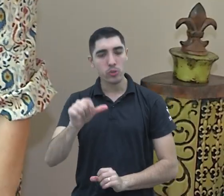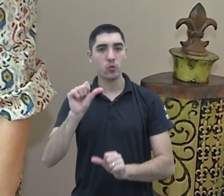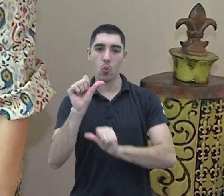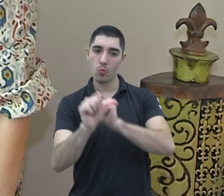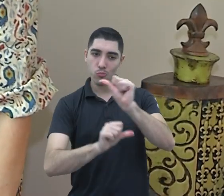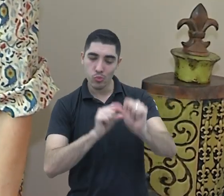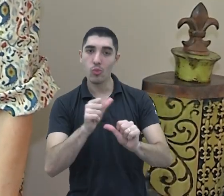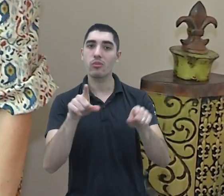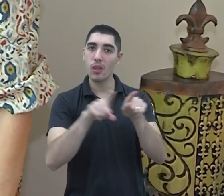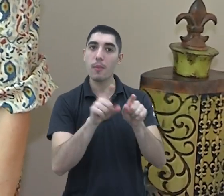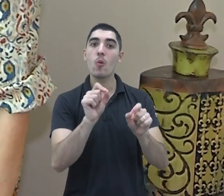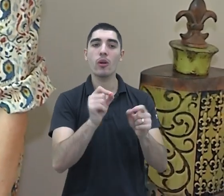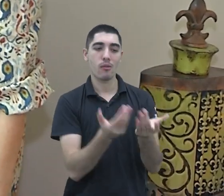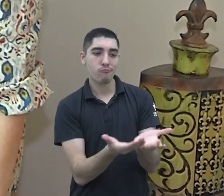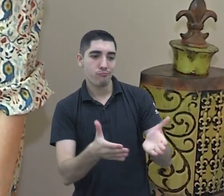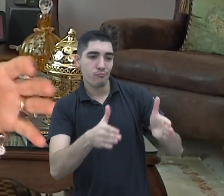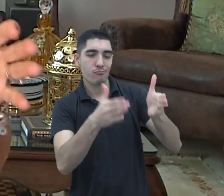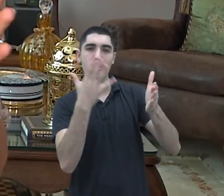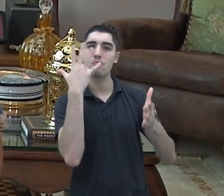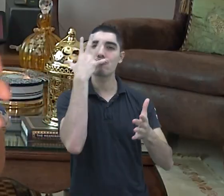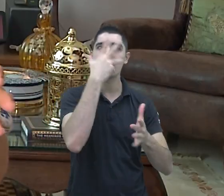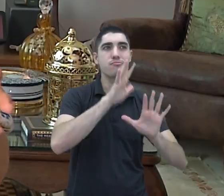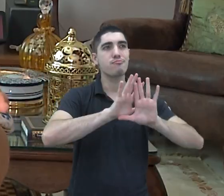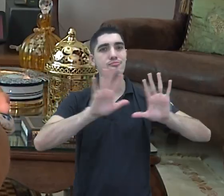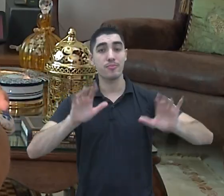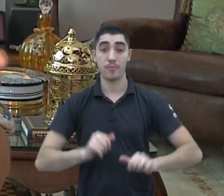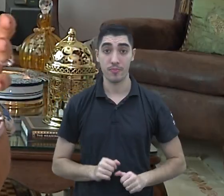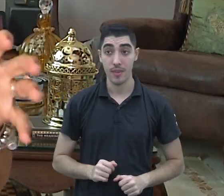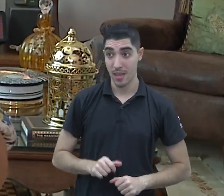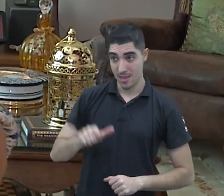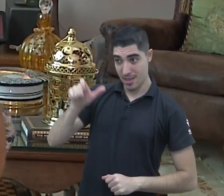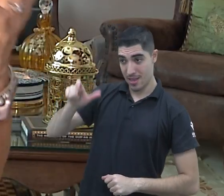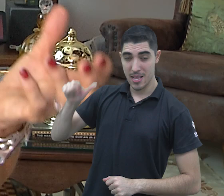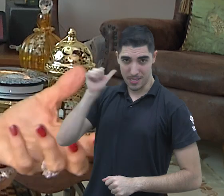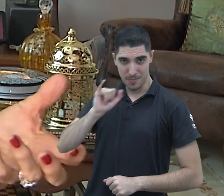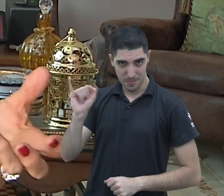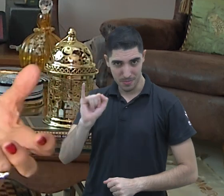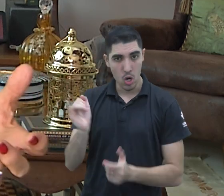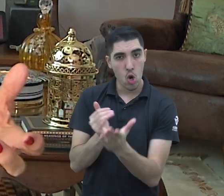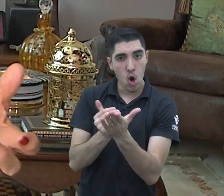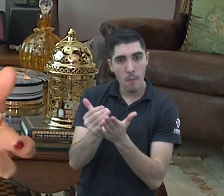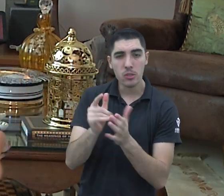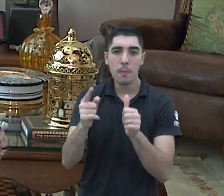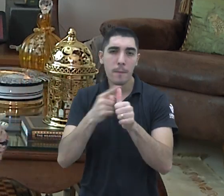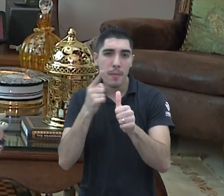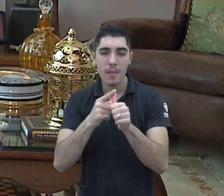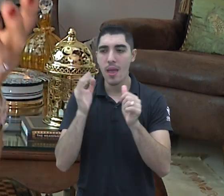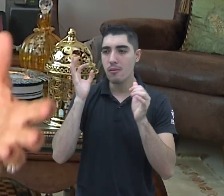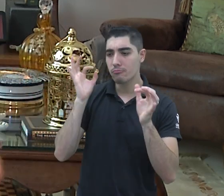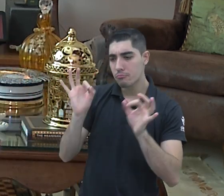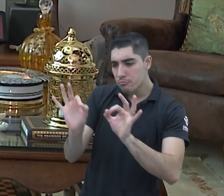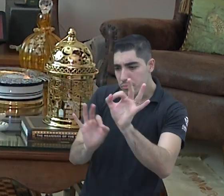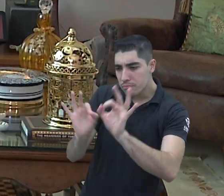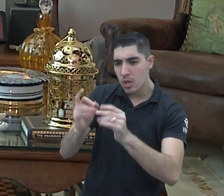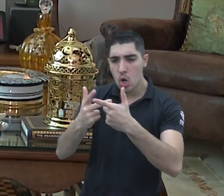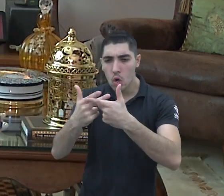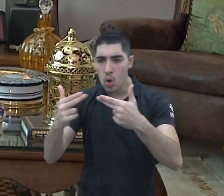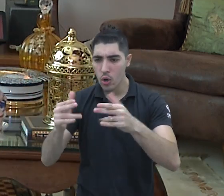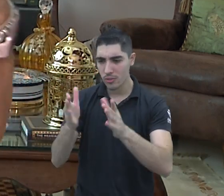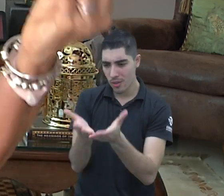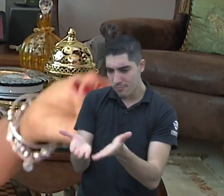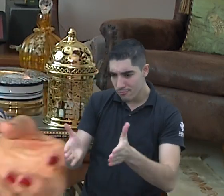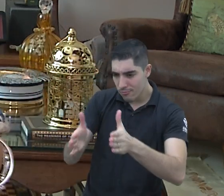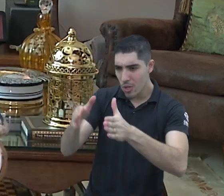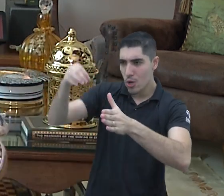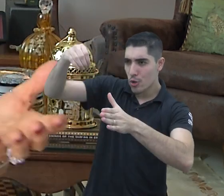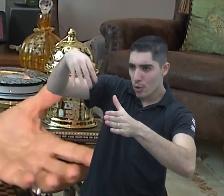produzir também peças de decoração. As irmãs começaram com a parte de adorno, fazer os abajures, as travessas, as